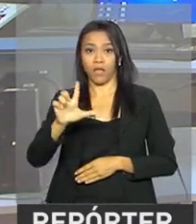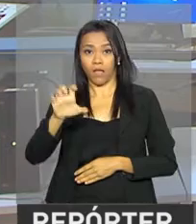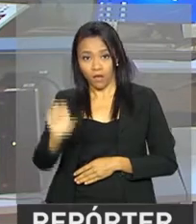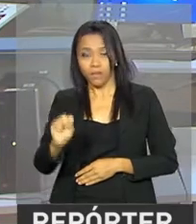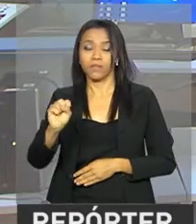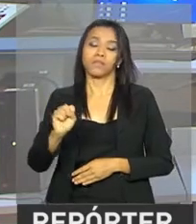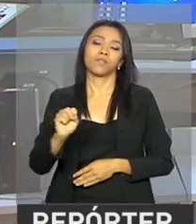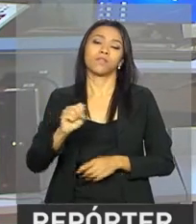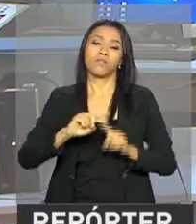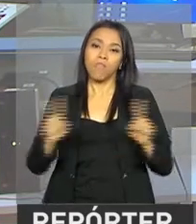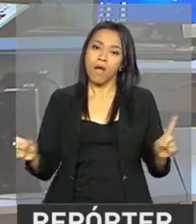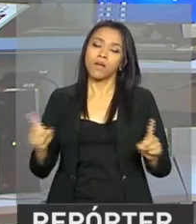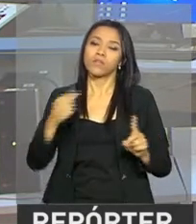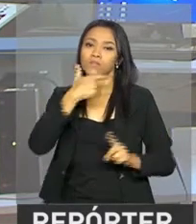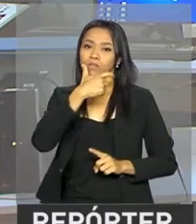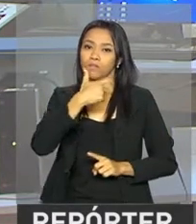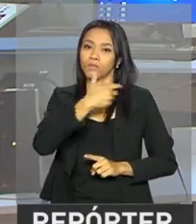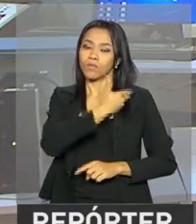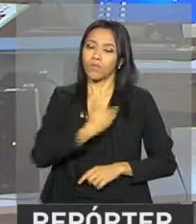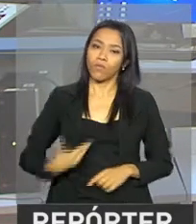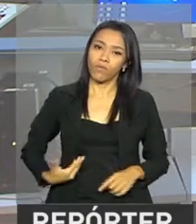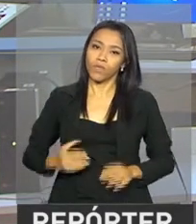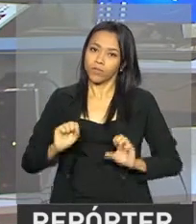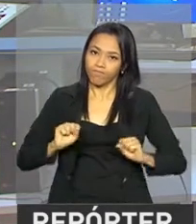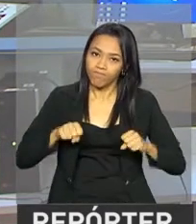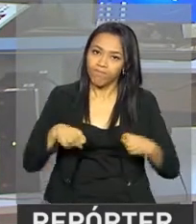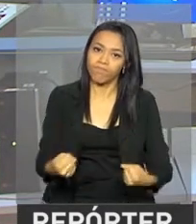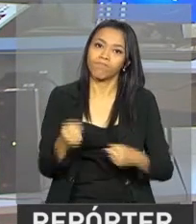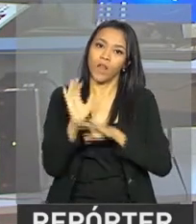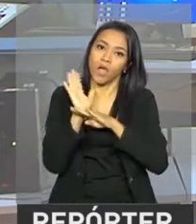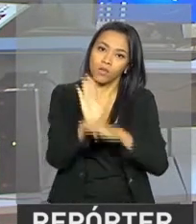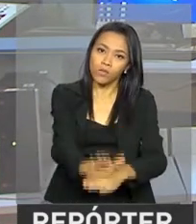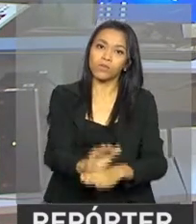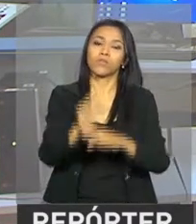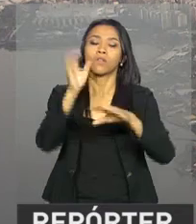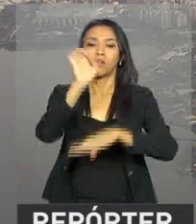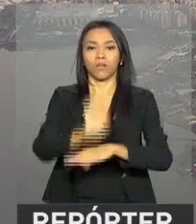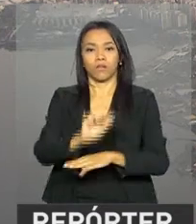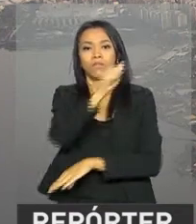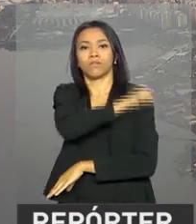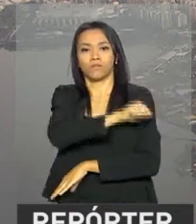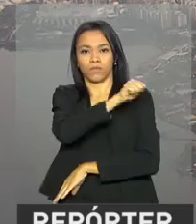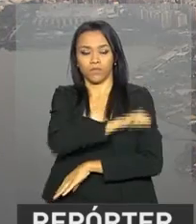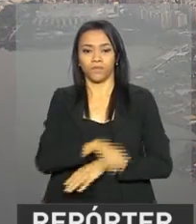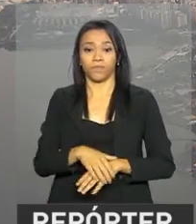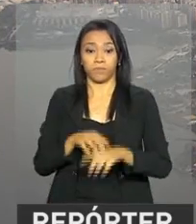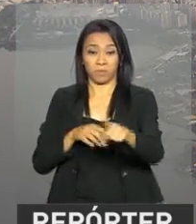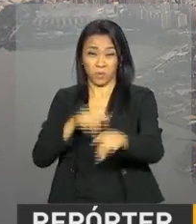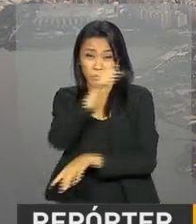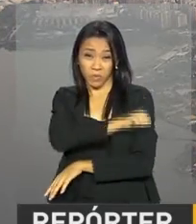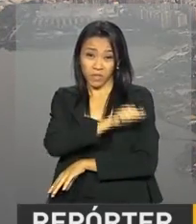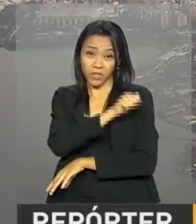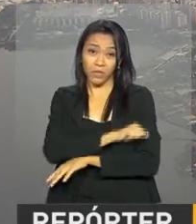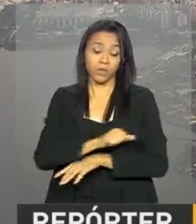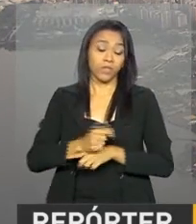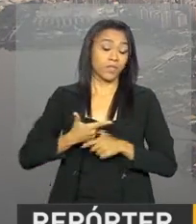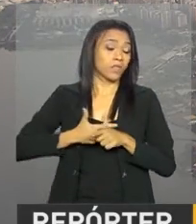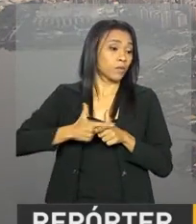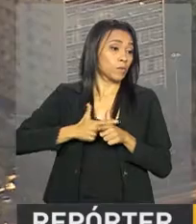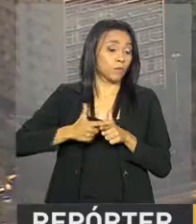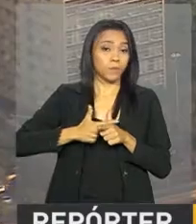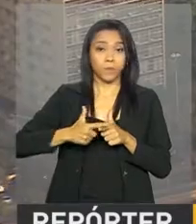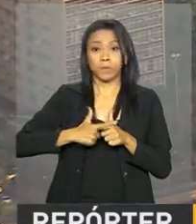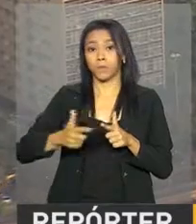governo em auxiliar a situação da crise fluminense. O Rio de Janeiro enfrenta grave crise